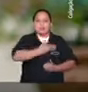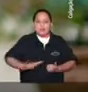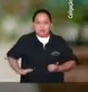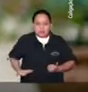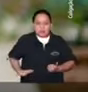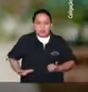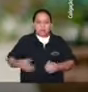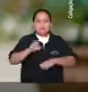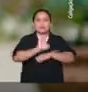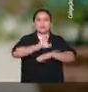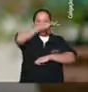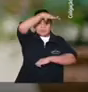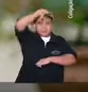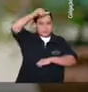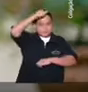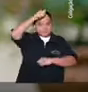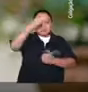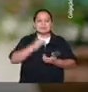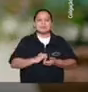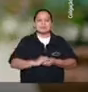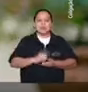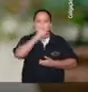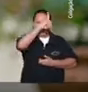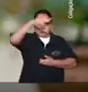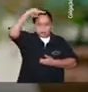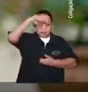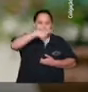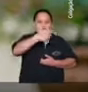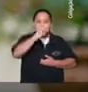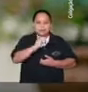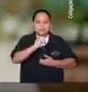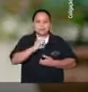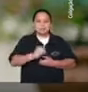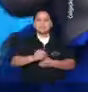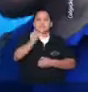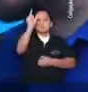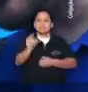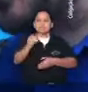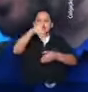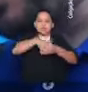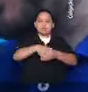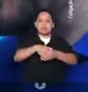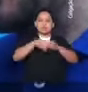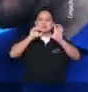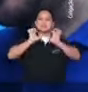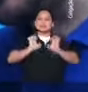ser vice na sua composição para o governo do estado do Amazonas. Wilson Lima é 20.